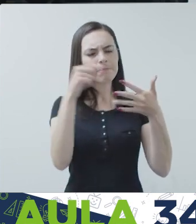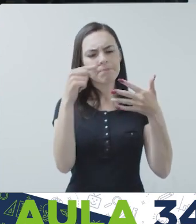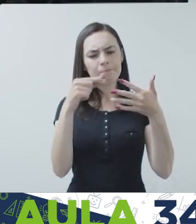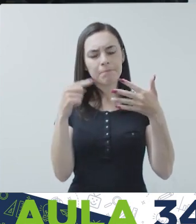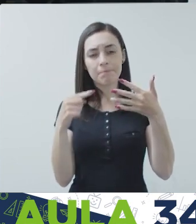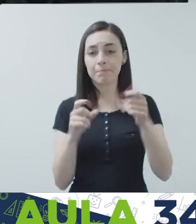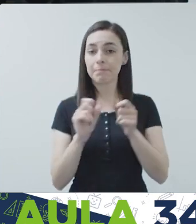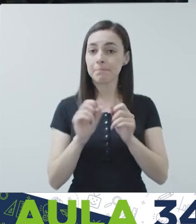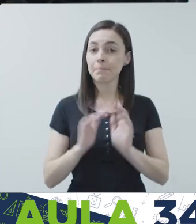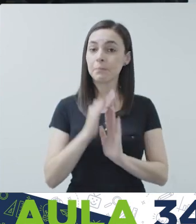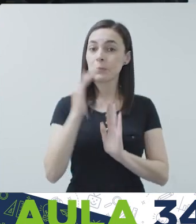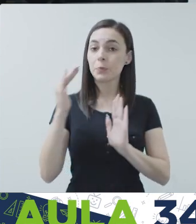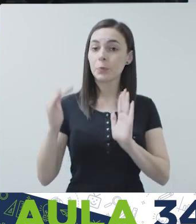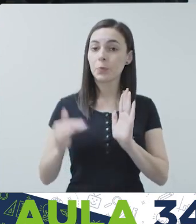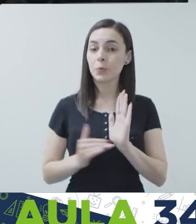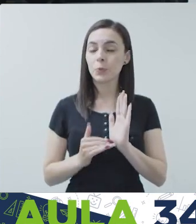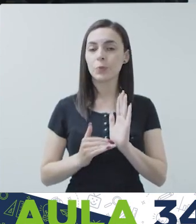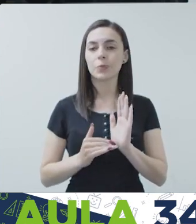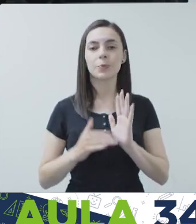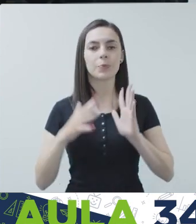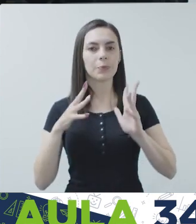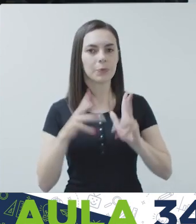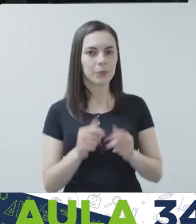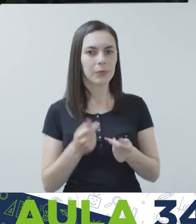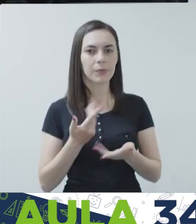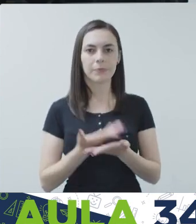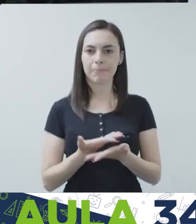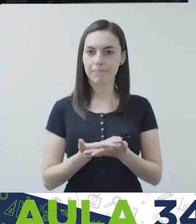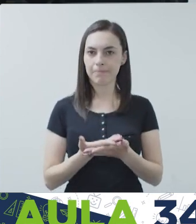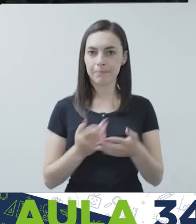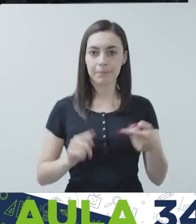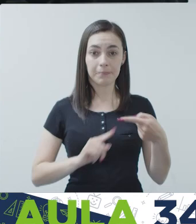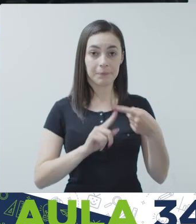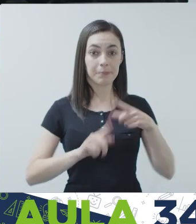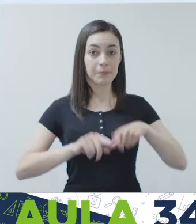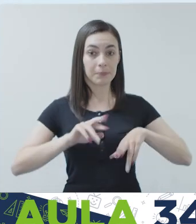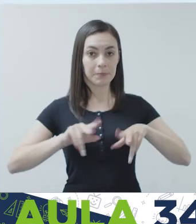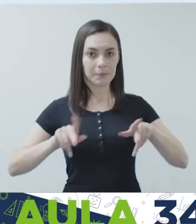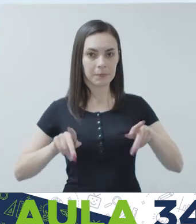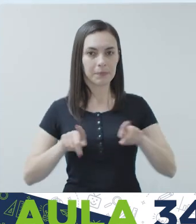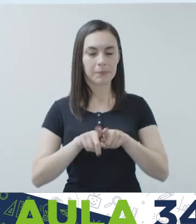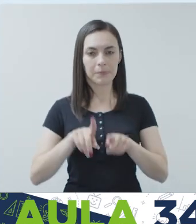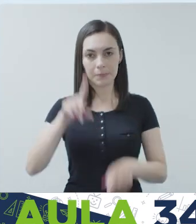se nós fizemos todas as partes da nossa rotina. Materiais e data?